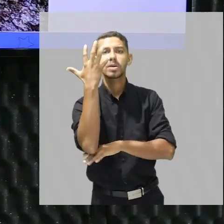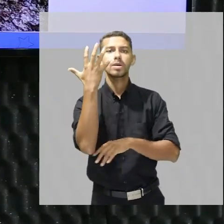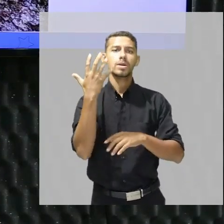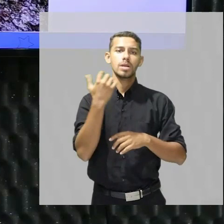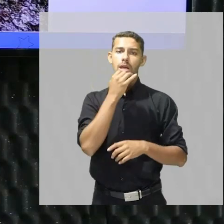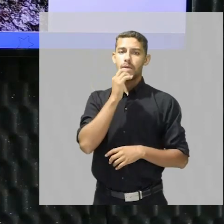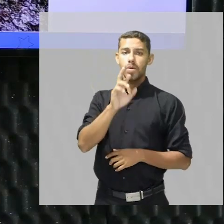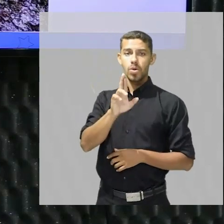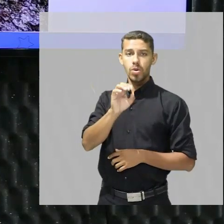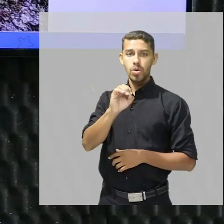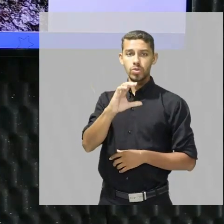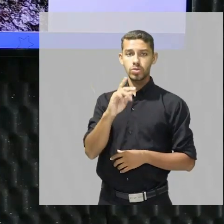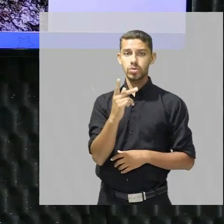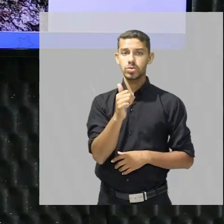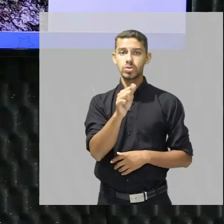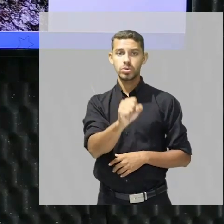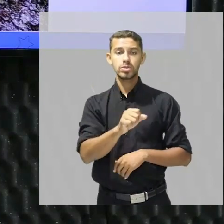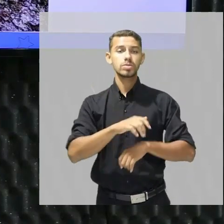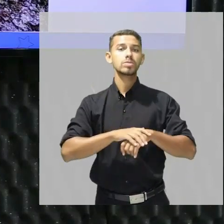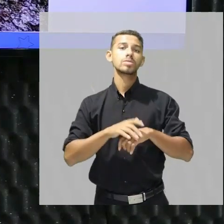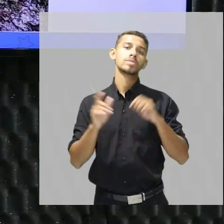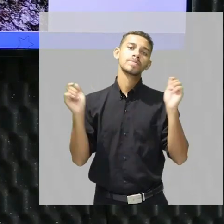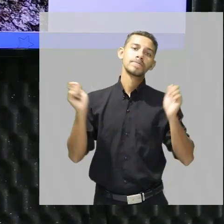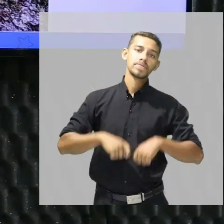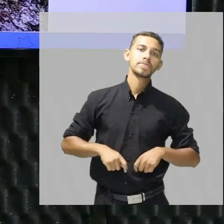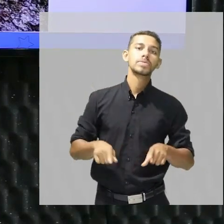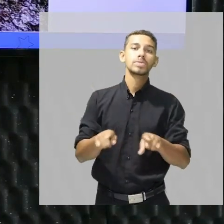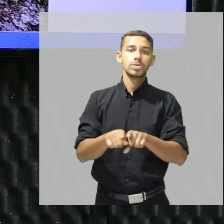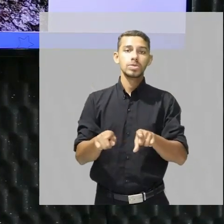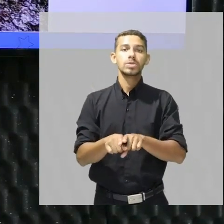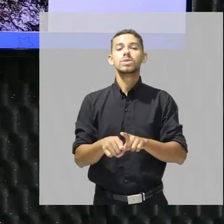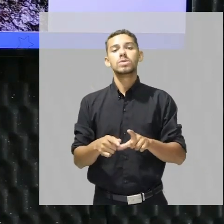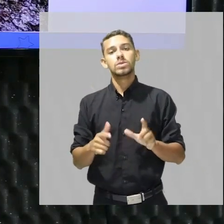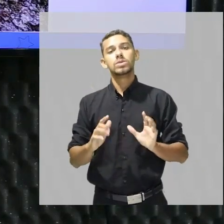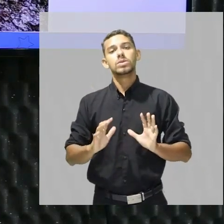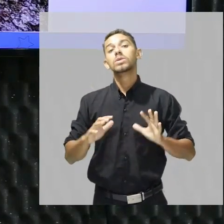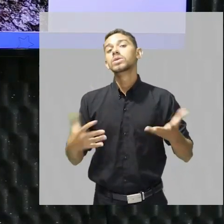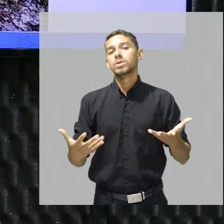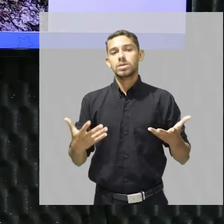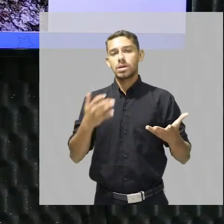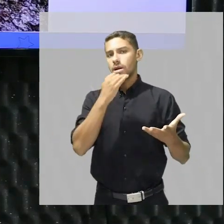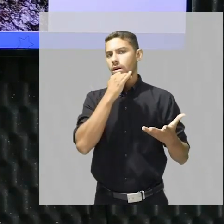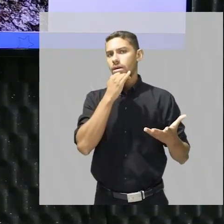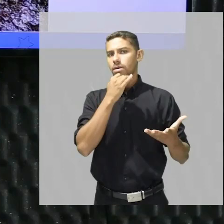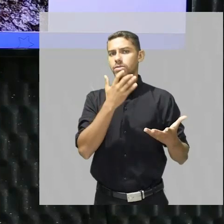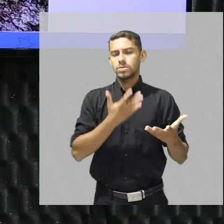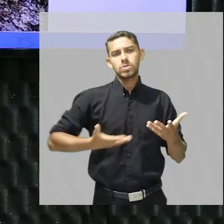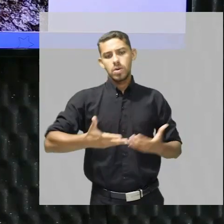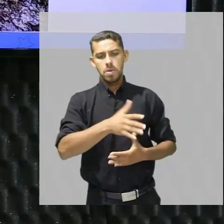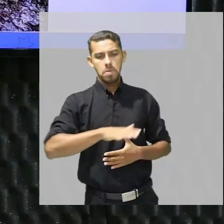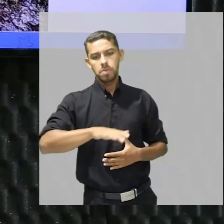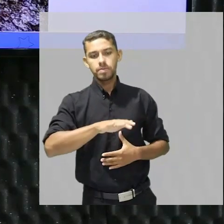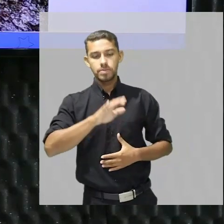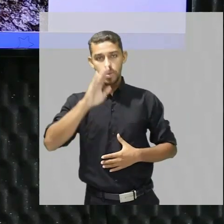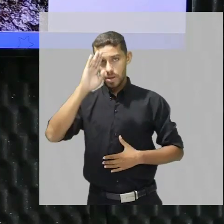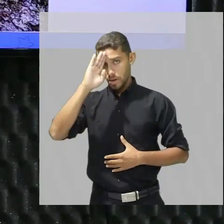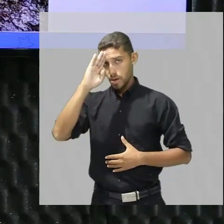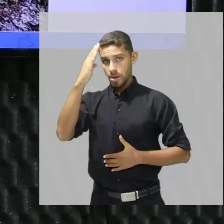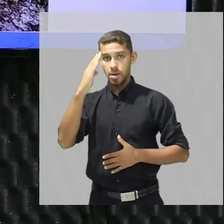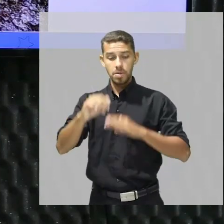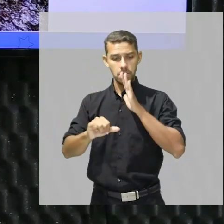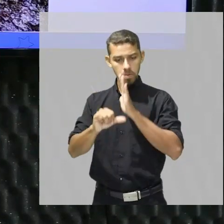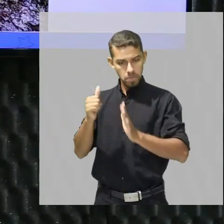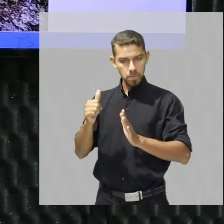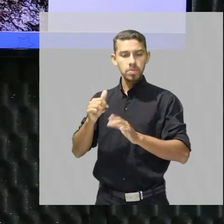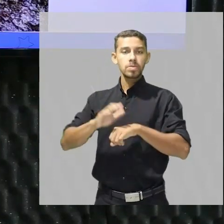em rochas, tá? E aí a gente pode entender que eles podem ser considerados como comunidade pioneira, tá? Por